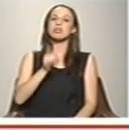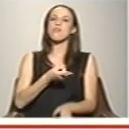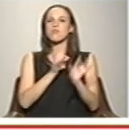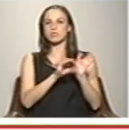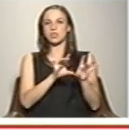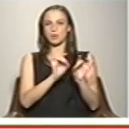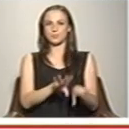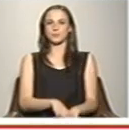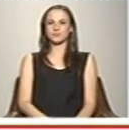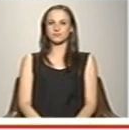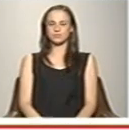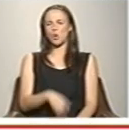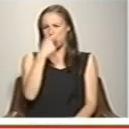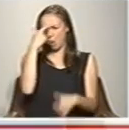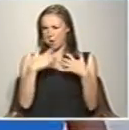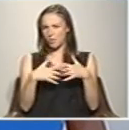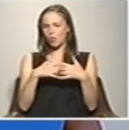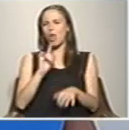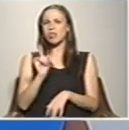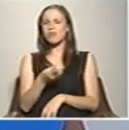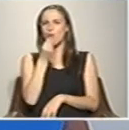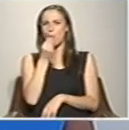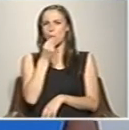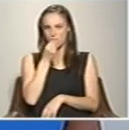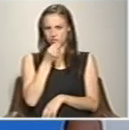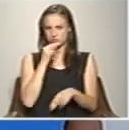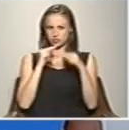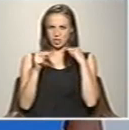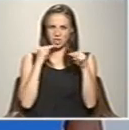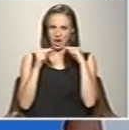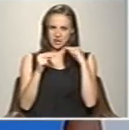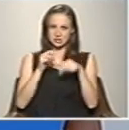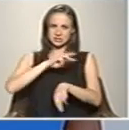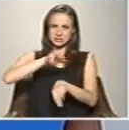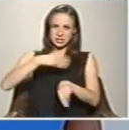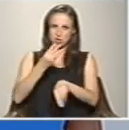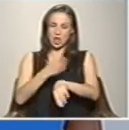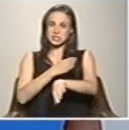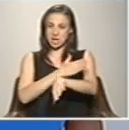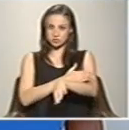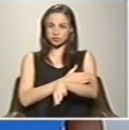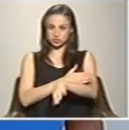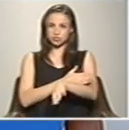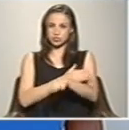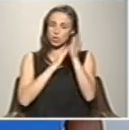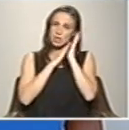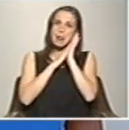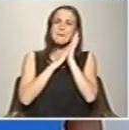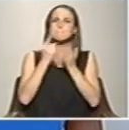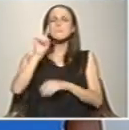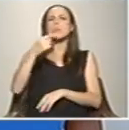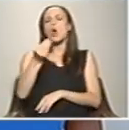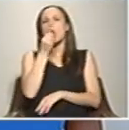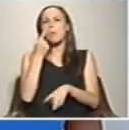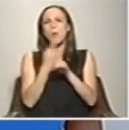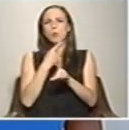evitados. Uhum. Já agora só uma dúvida. Portanto, devemos fazer a refeição do jantar 3 horas antes de nos deitarmos. Não quer dizer que depois não se come qualquer coisa?